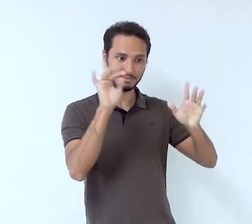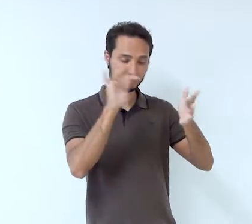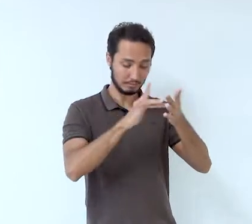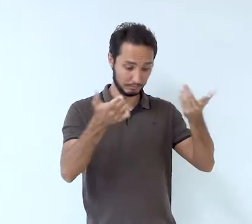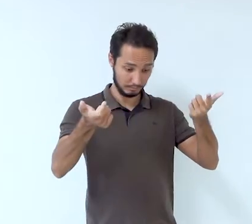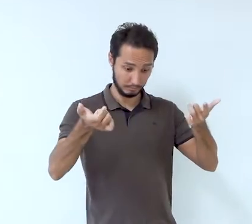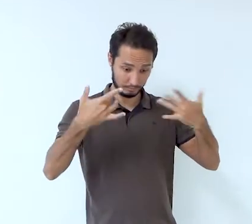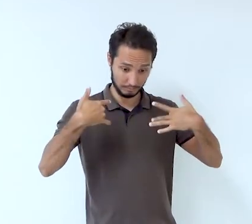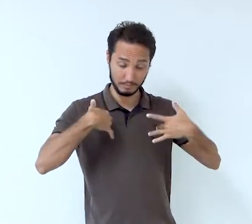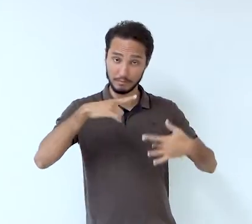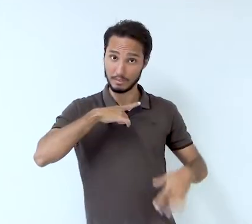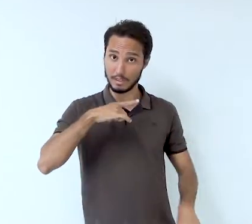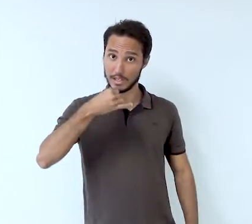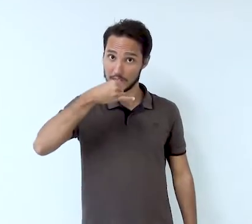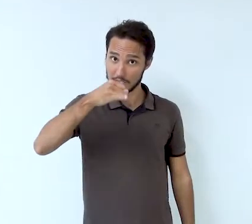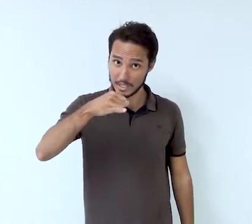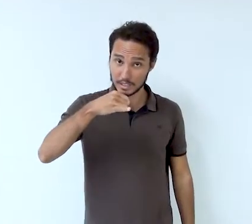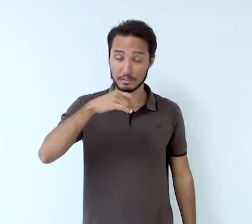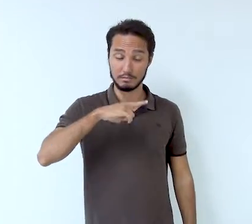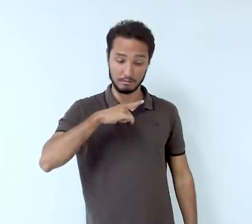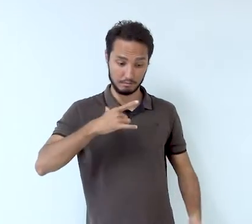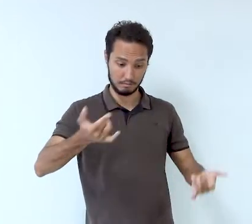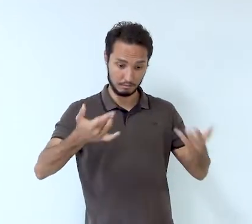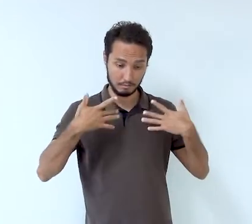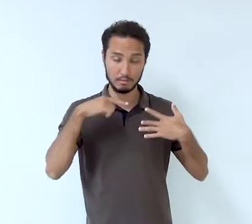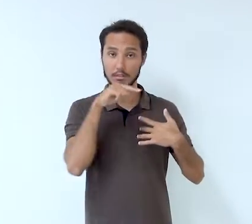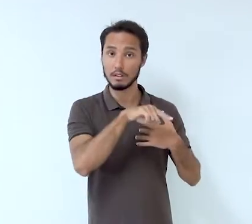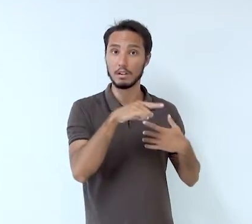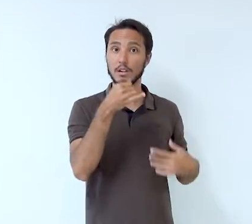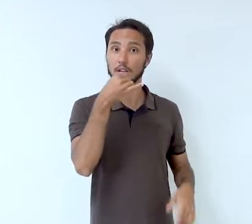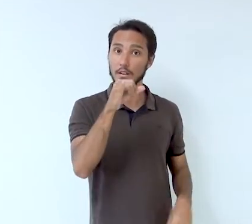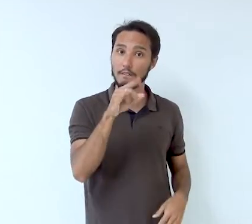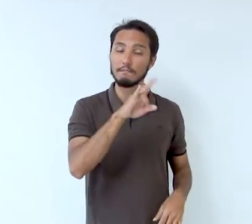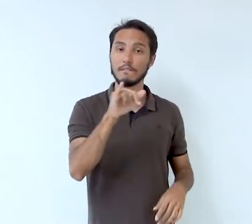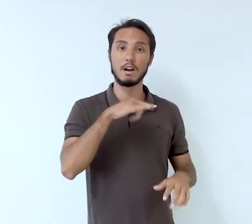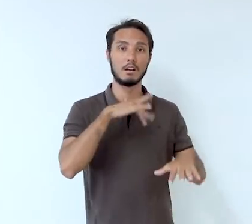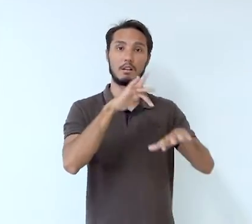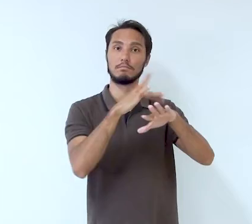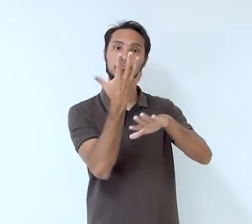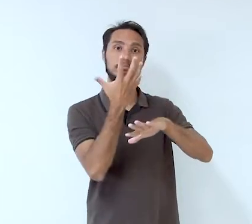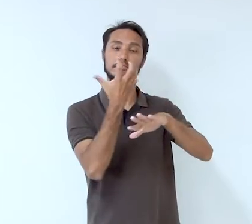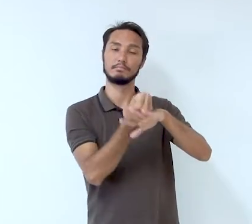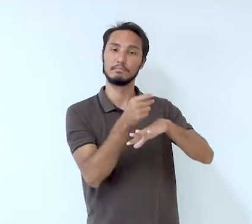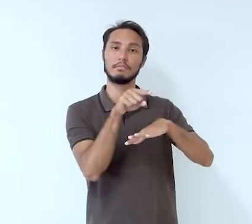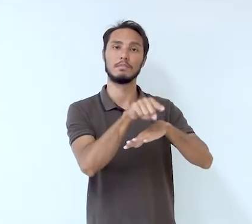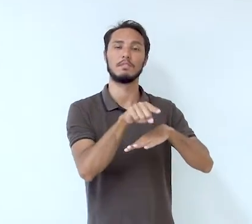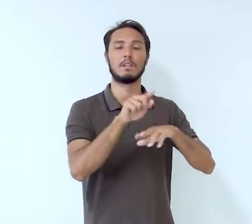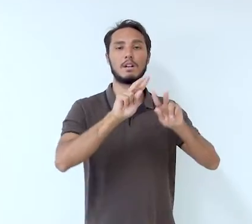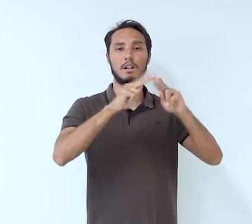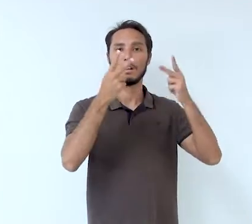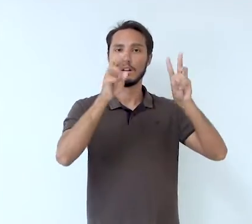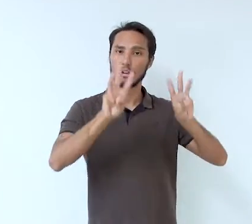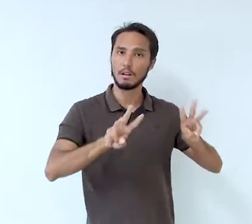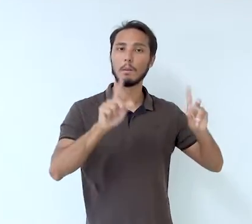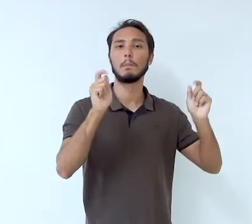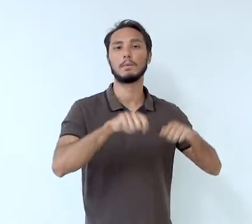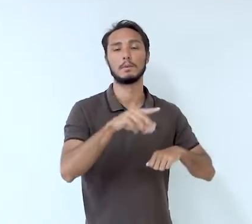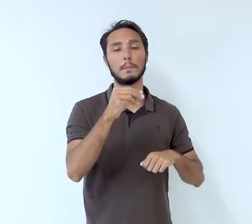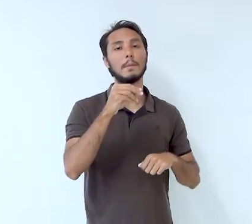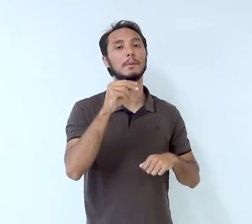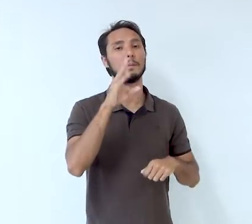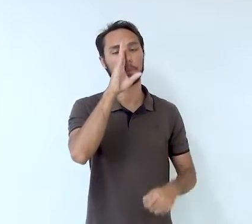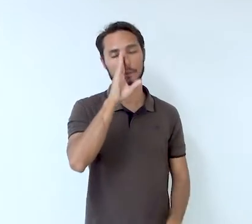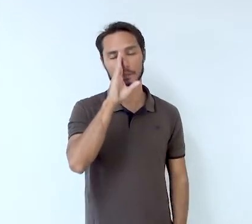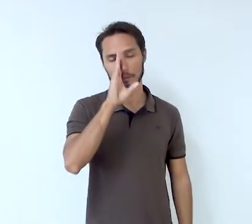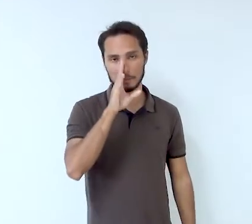estamos eletrizados com essa eletricidade estática, essa eletricidade vai ser descarregada no componente de hardware. Então, isso pode ser